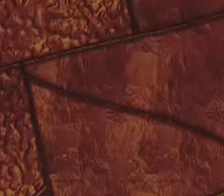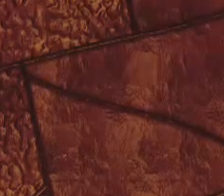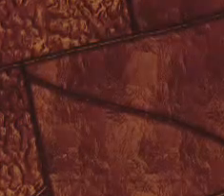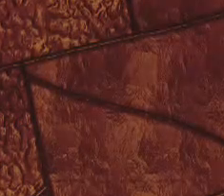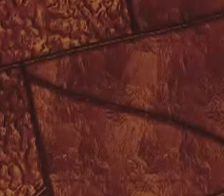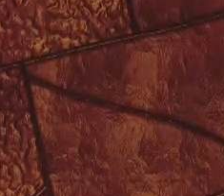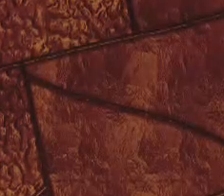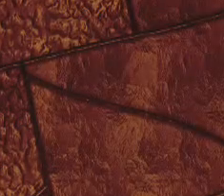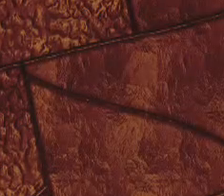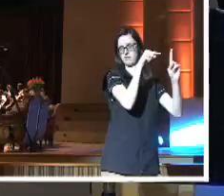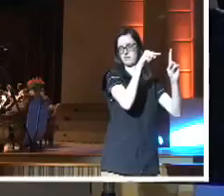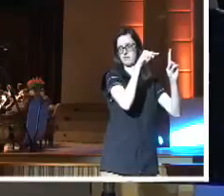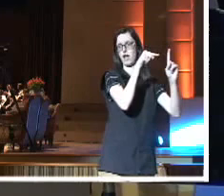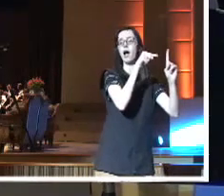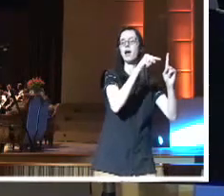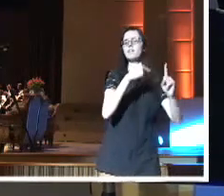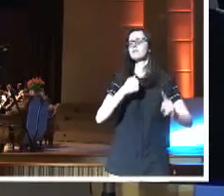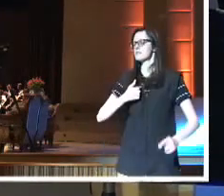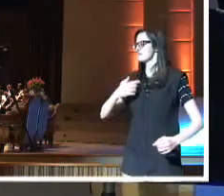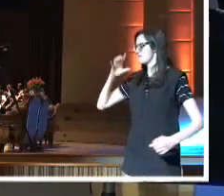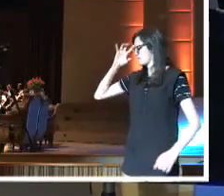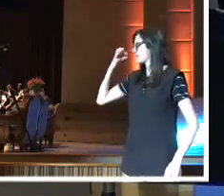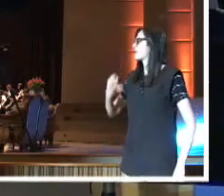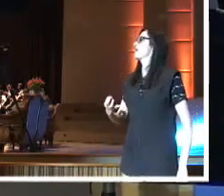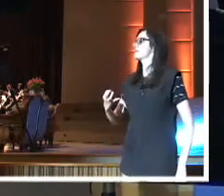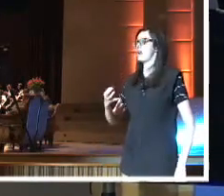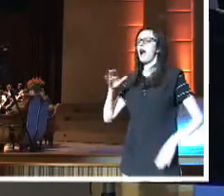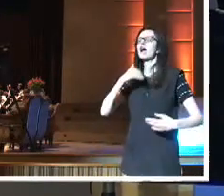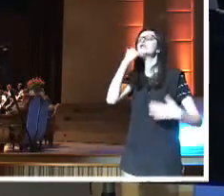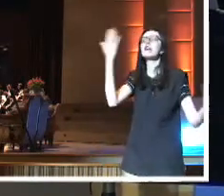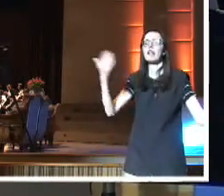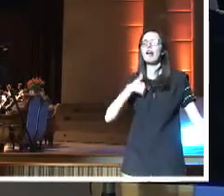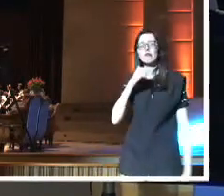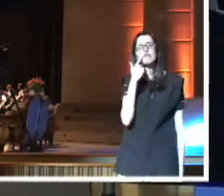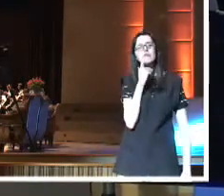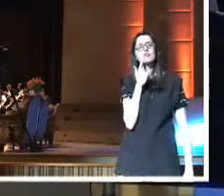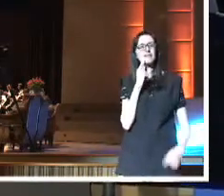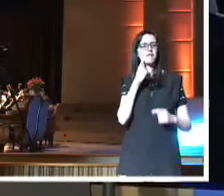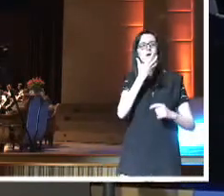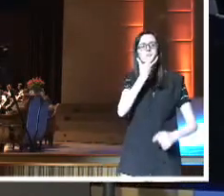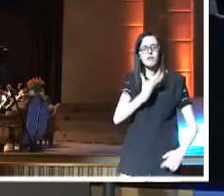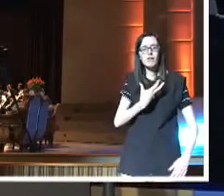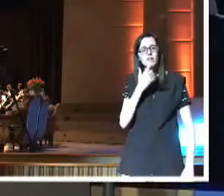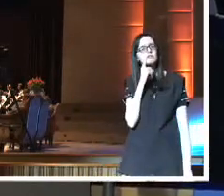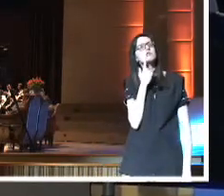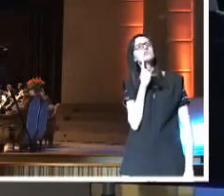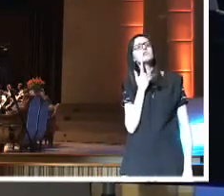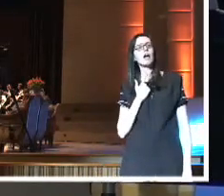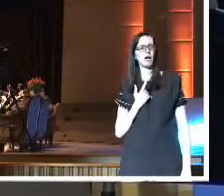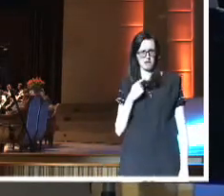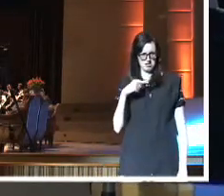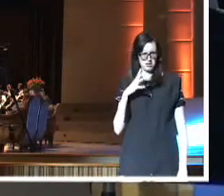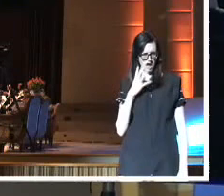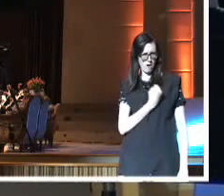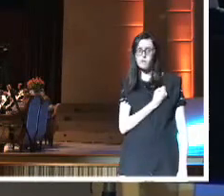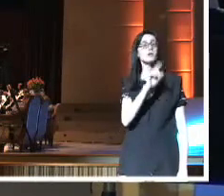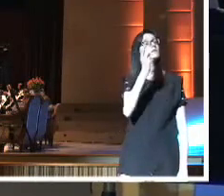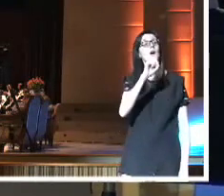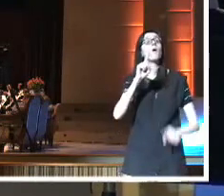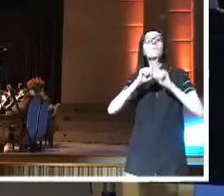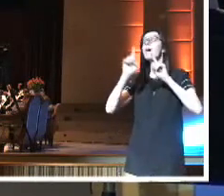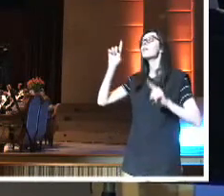E ele disse: eu tenho certeza que não foi eu ficar babando na barba que fez eu ser livre, mas é porque o